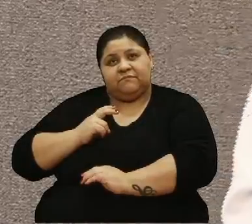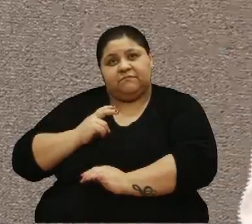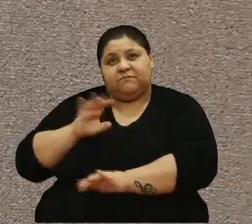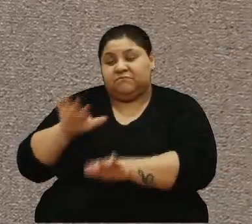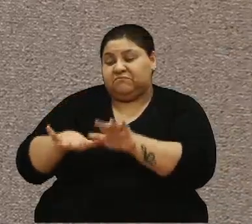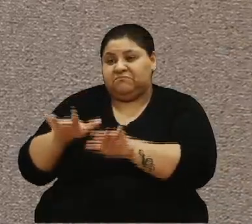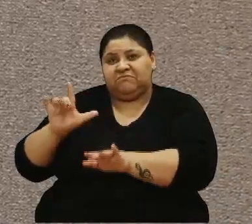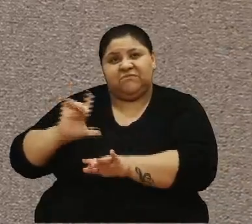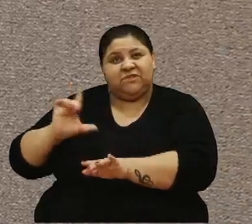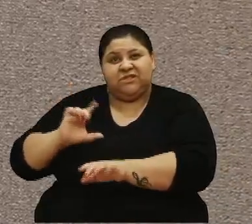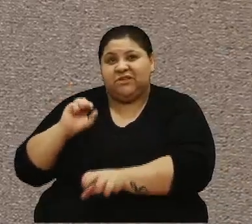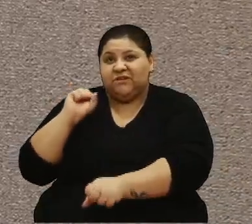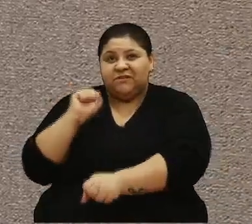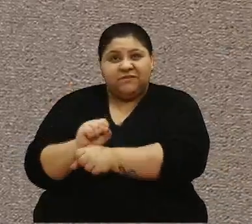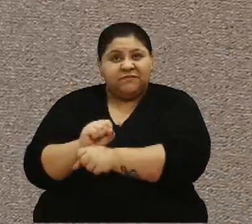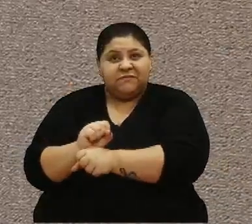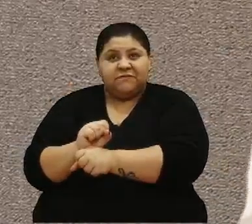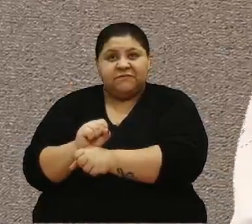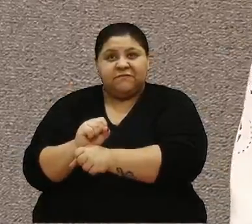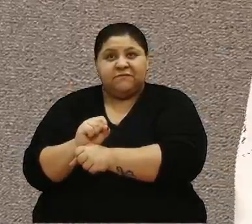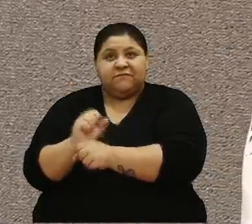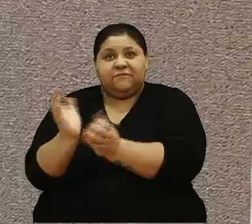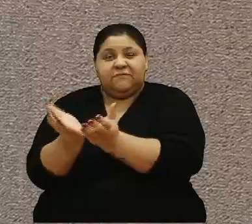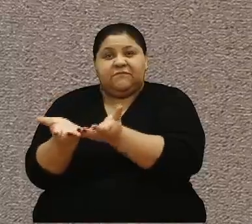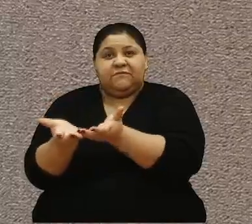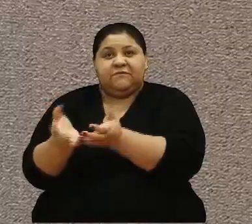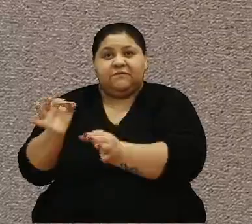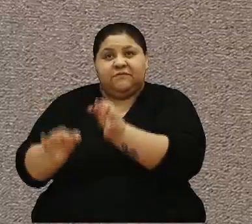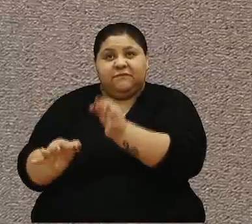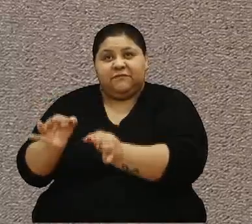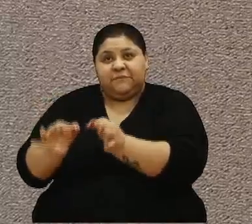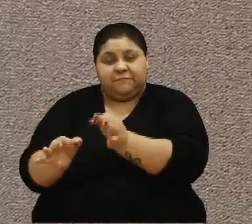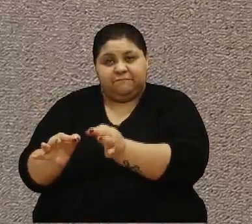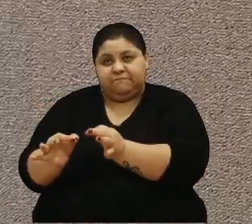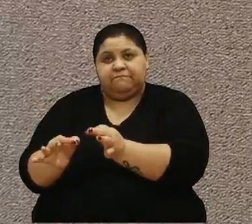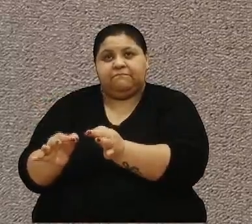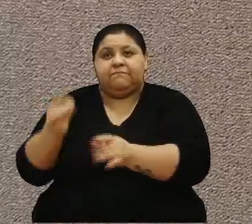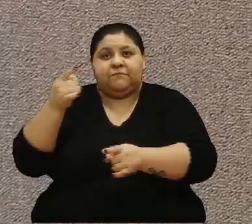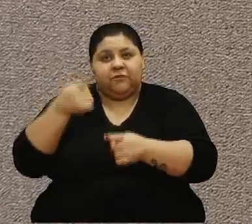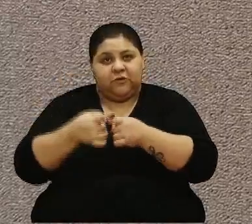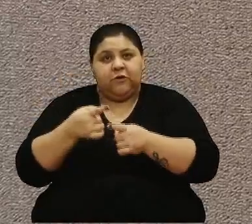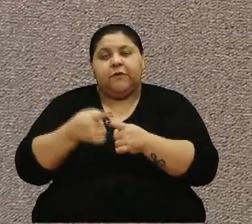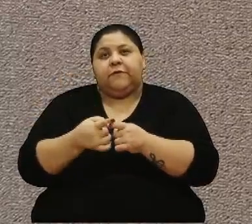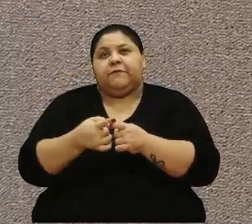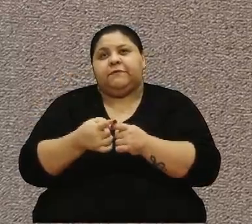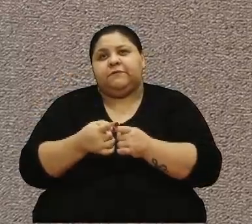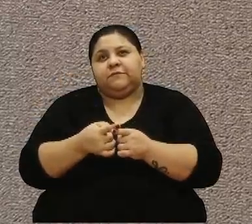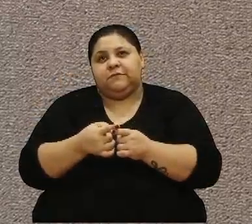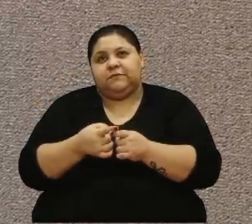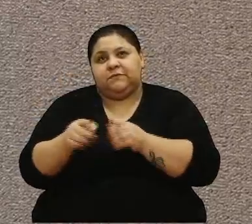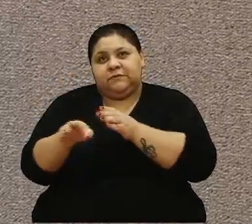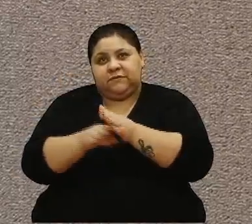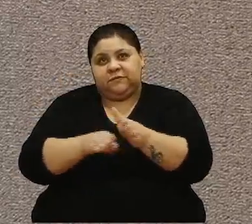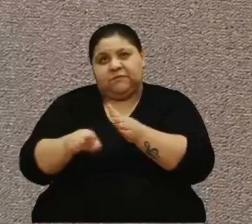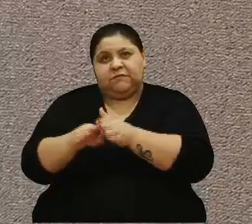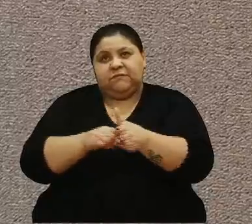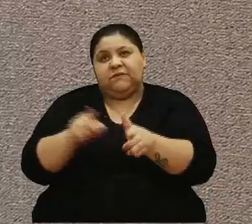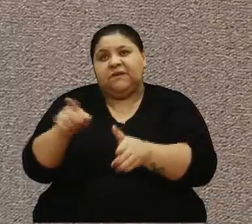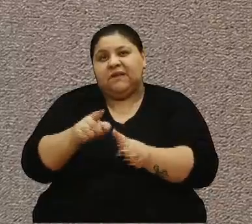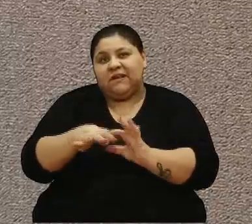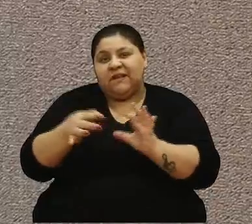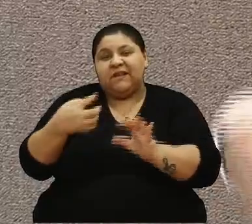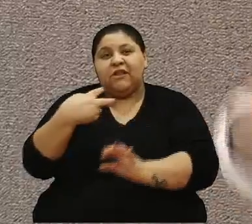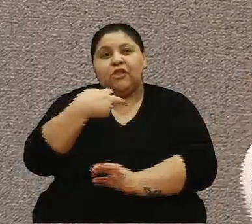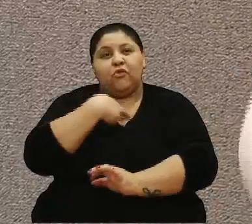talvez devesse ter parado ainda até na Comissão de Constituição, Justiça e Legislação, porque por ser um conselho que é deliberativo, nós não